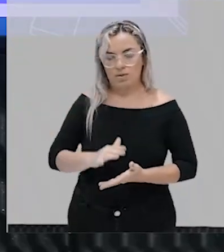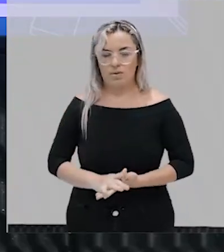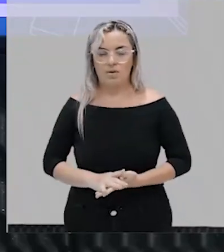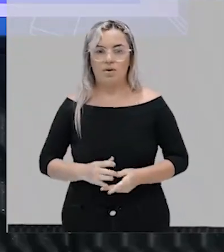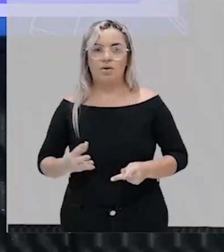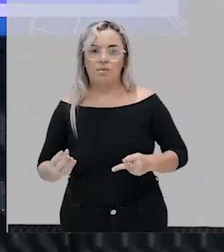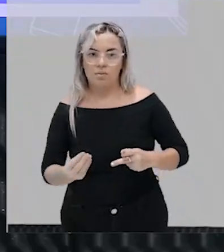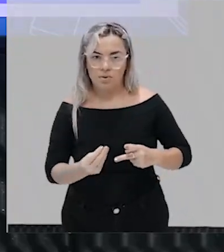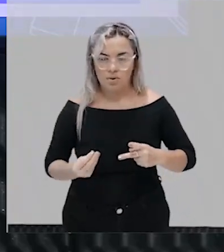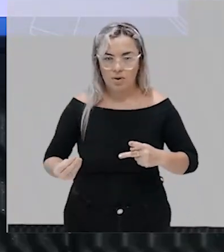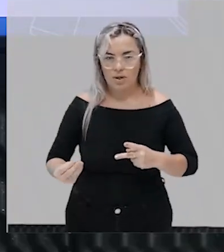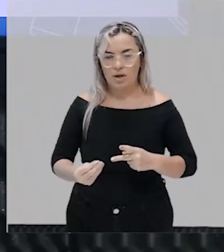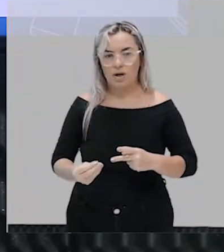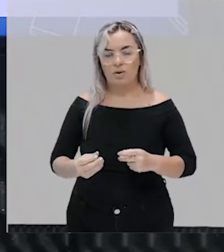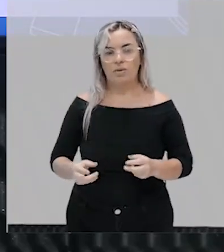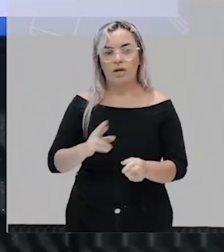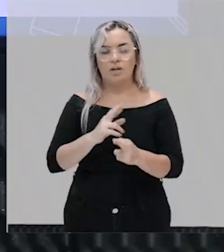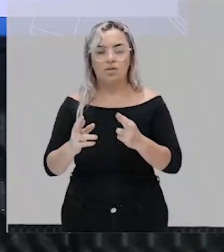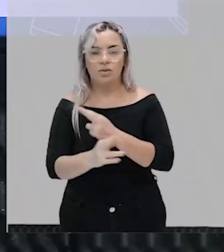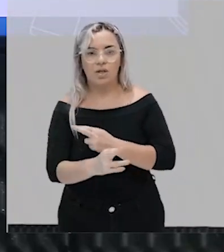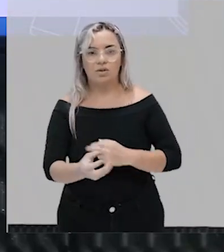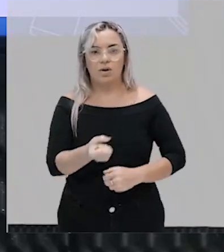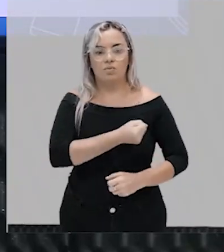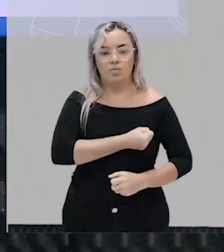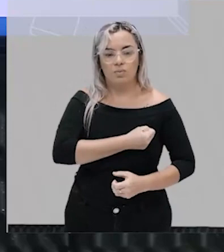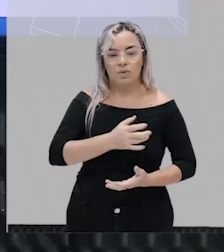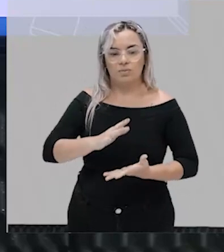é a questão do número, tá bom?